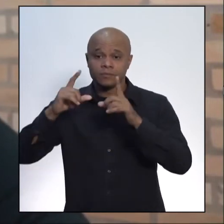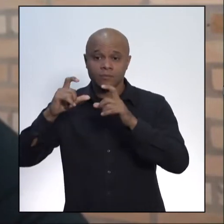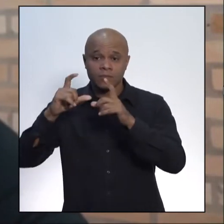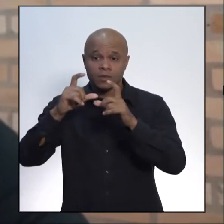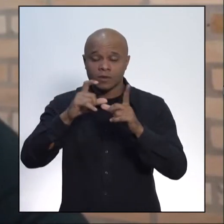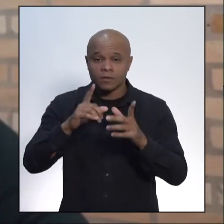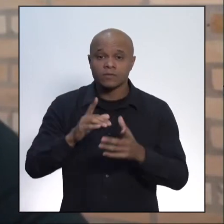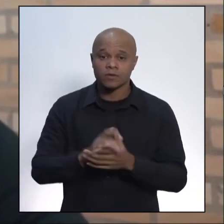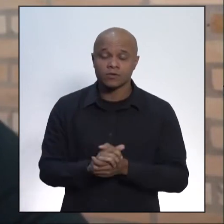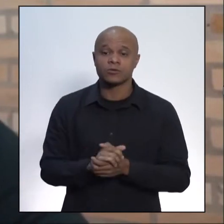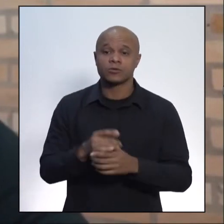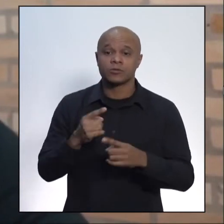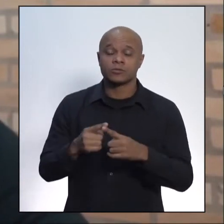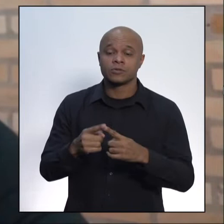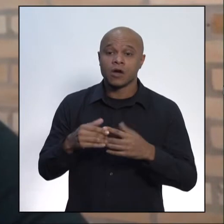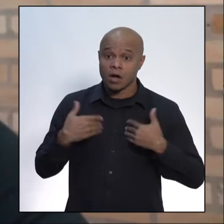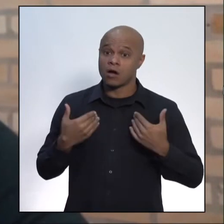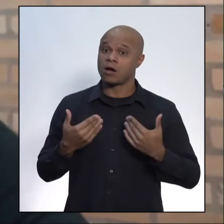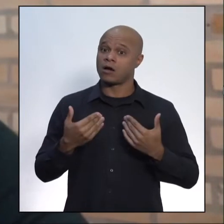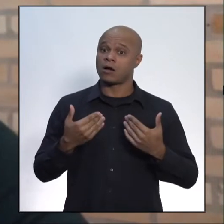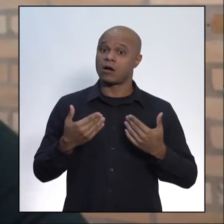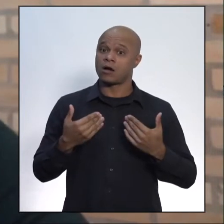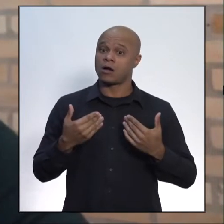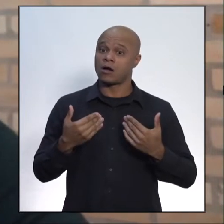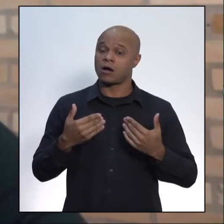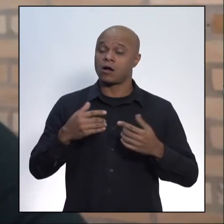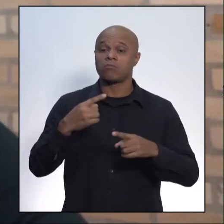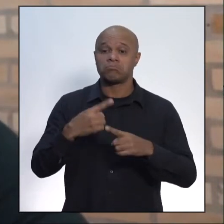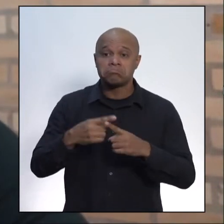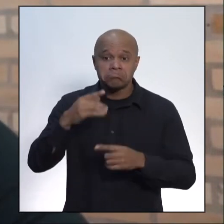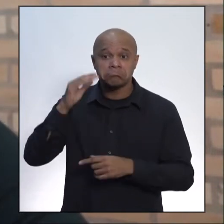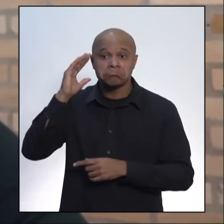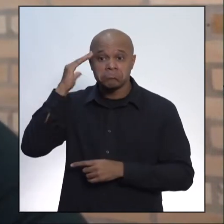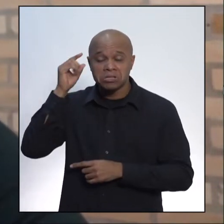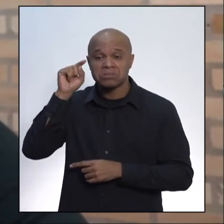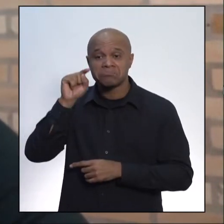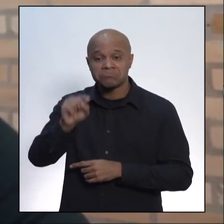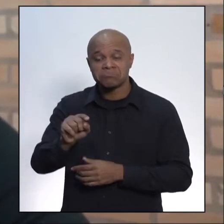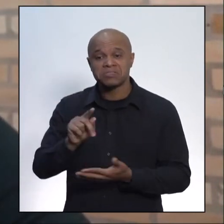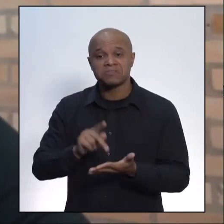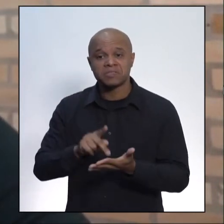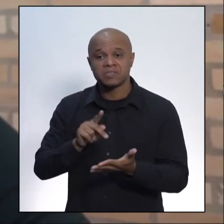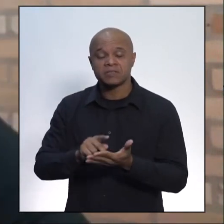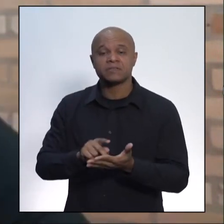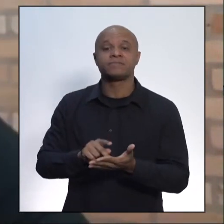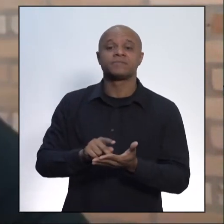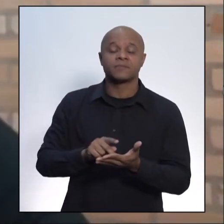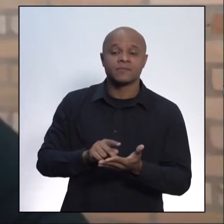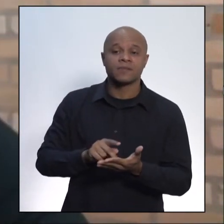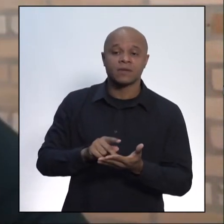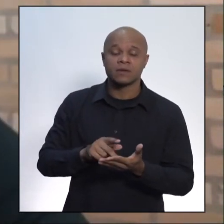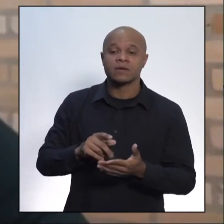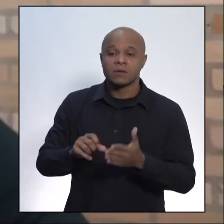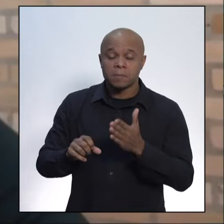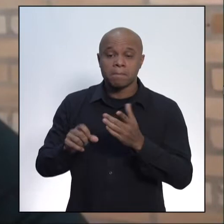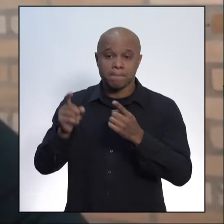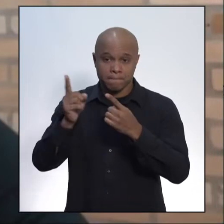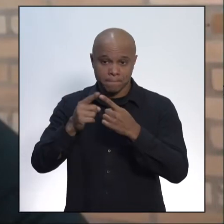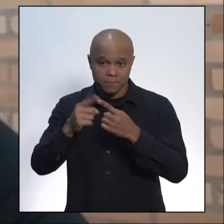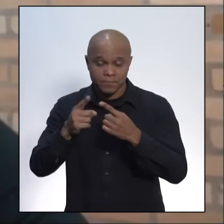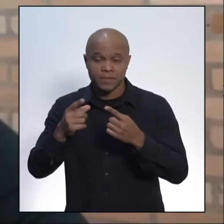surpresa para boa parte do corpo docente da escola compreender a realidade daqueles alunos. Então, acho que a primeira coisa é isso, é a gente